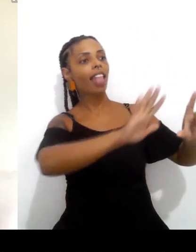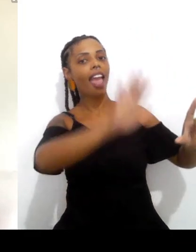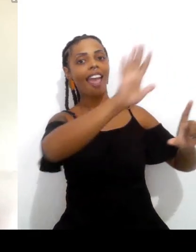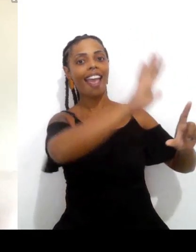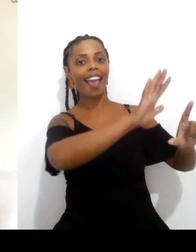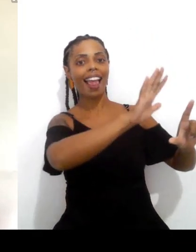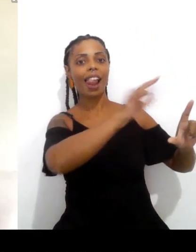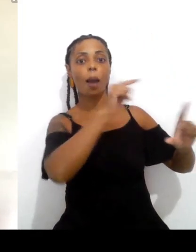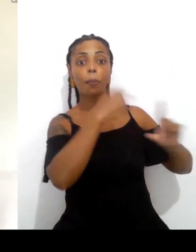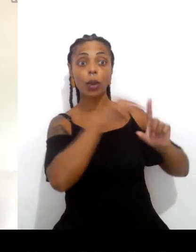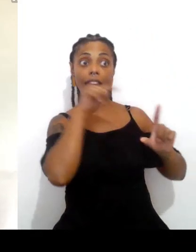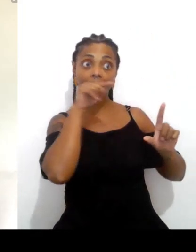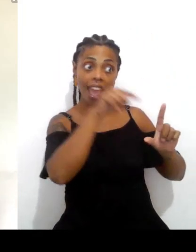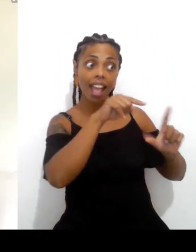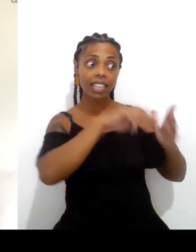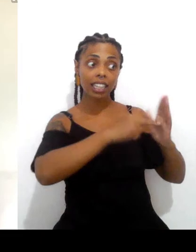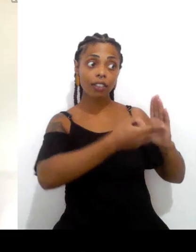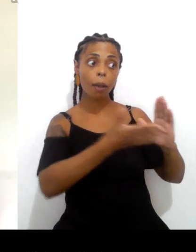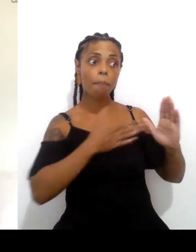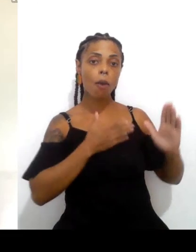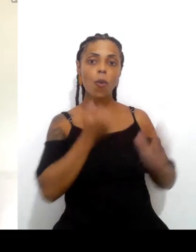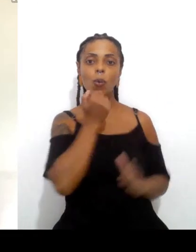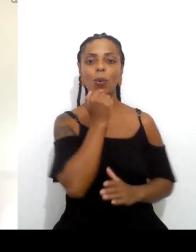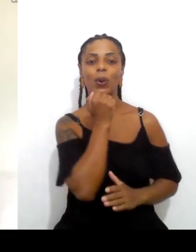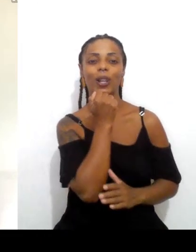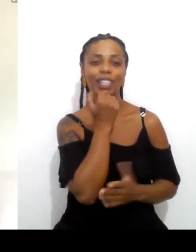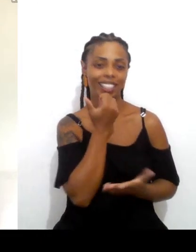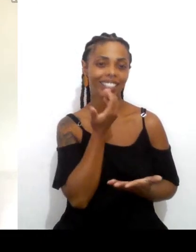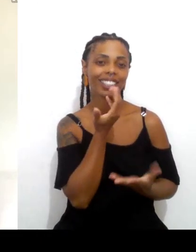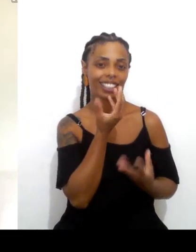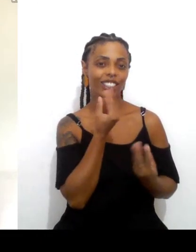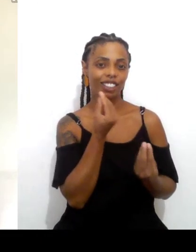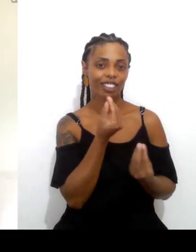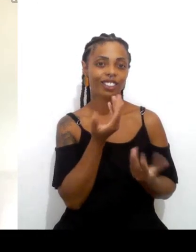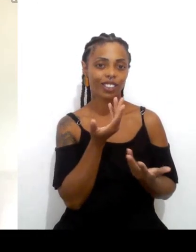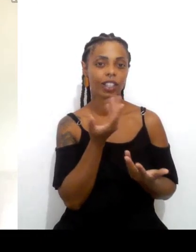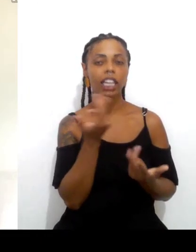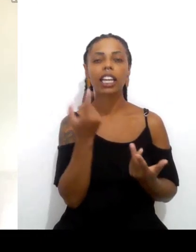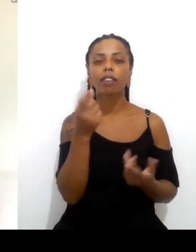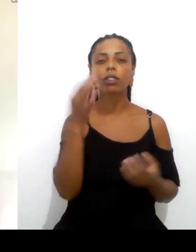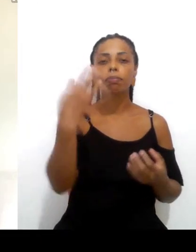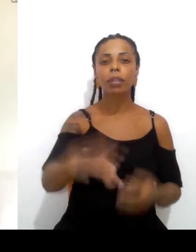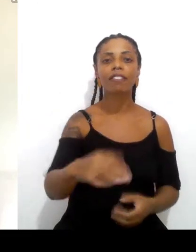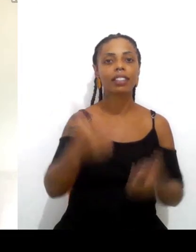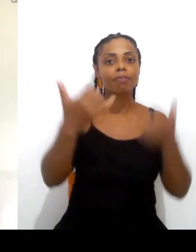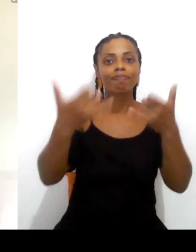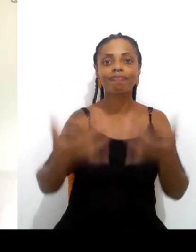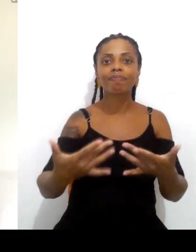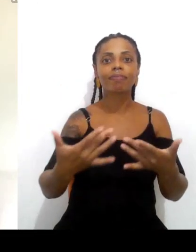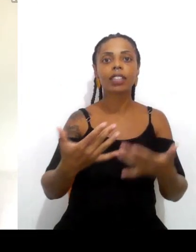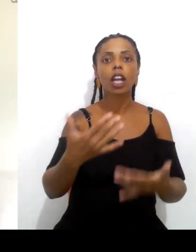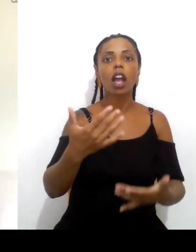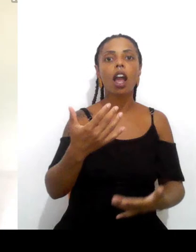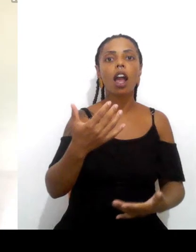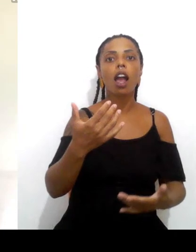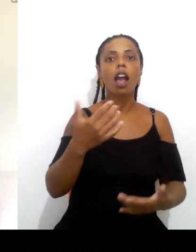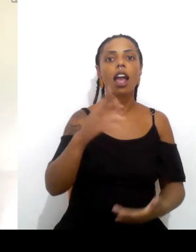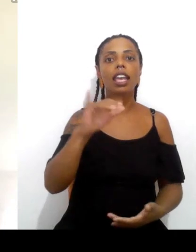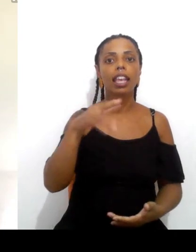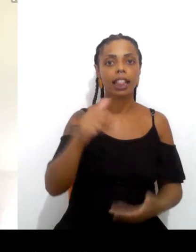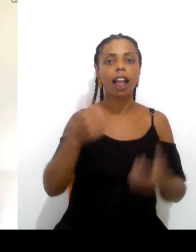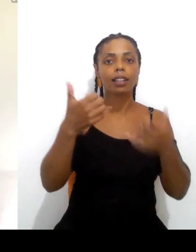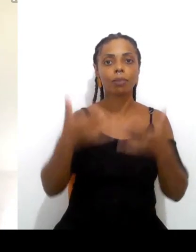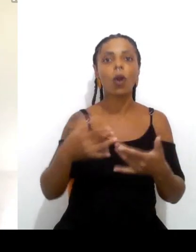osso a sua ossatura que você falou tão bem na relação entre osso e carne em bacon